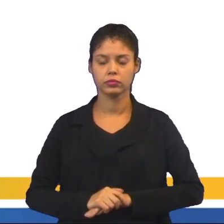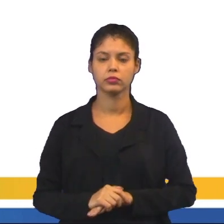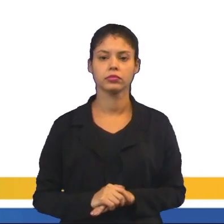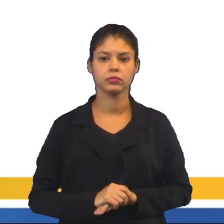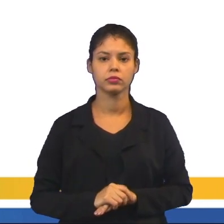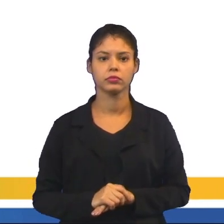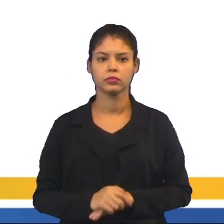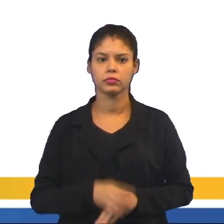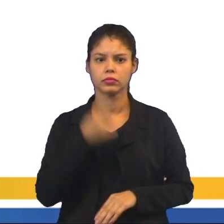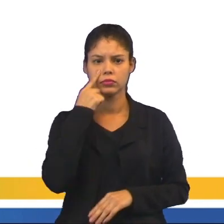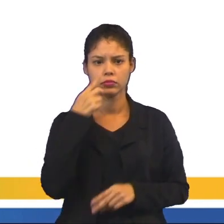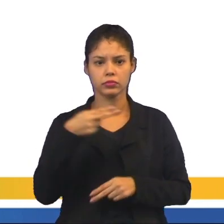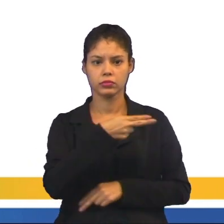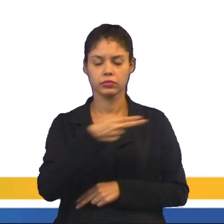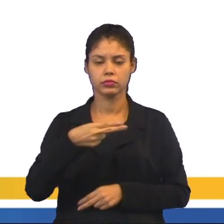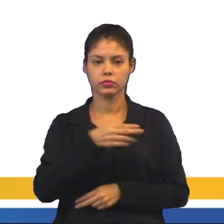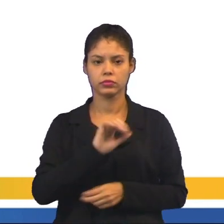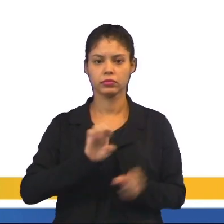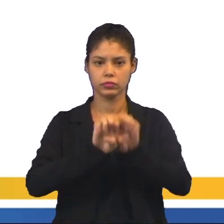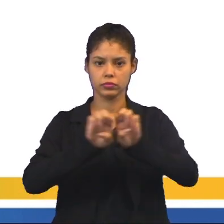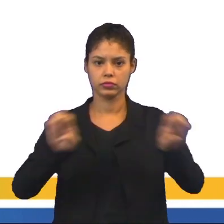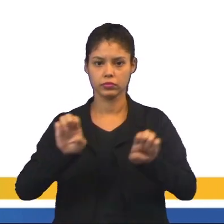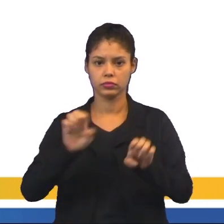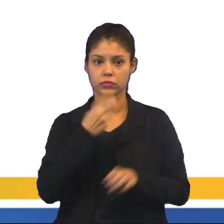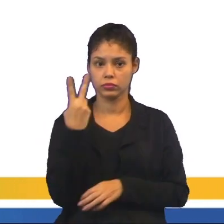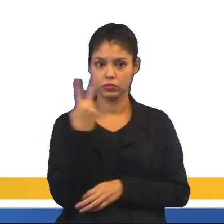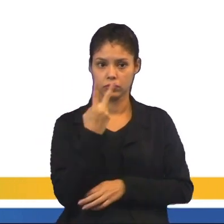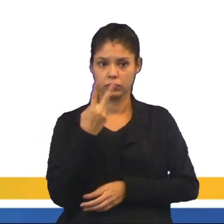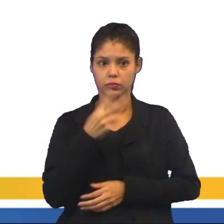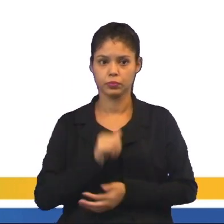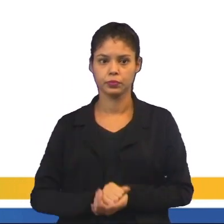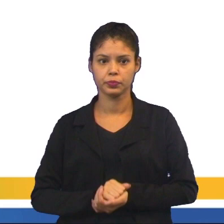uma equação linear com duas incógnitas.